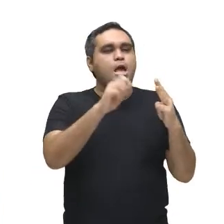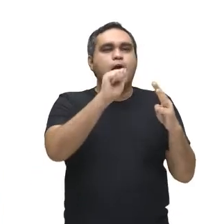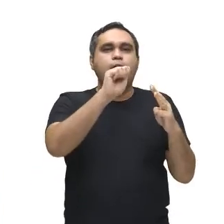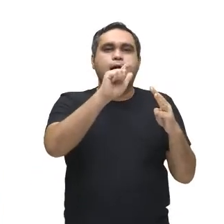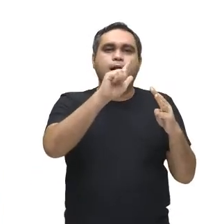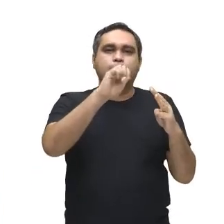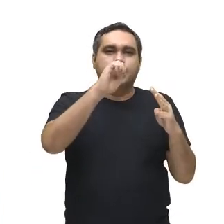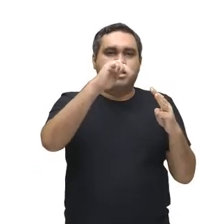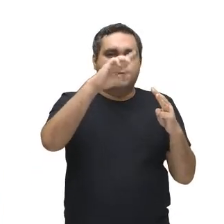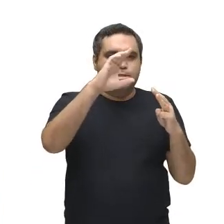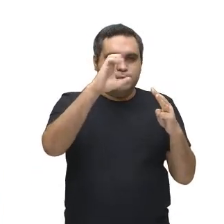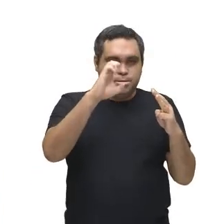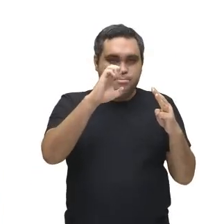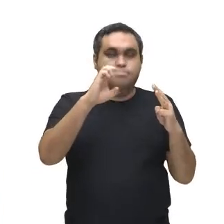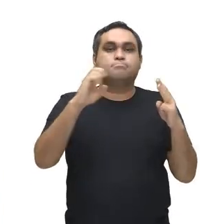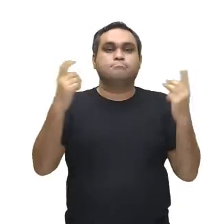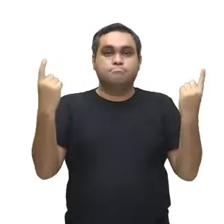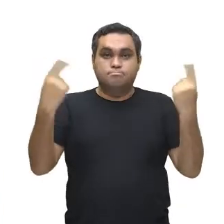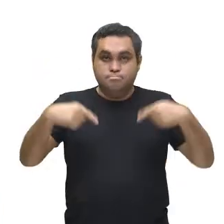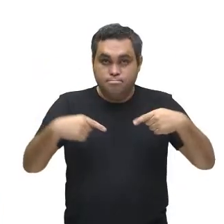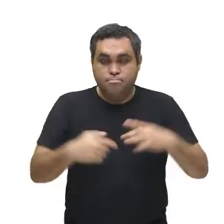Aliança. Adiante com o texto.